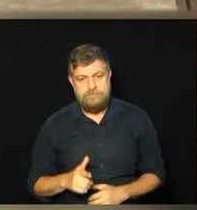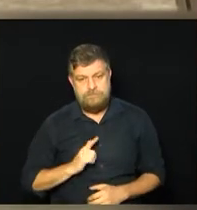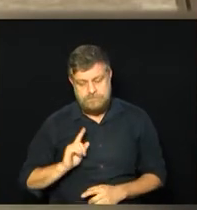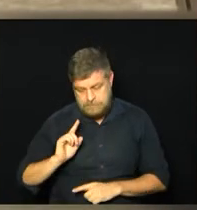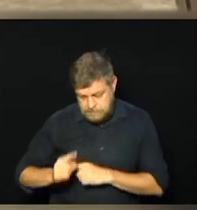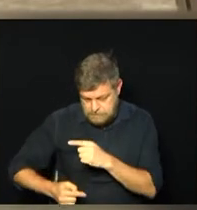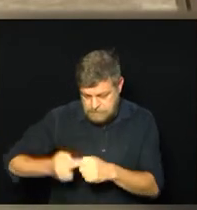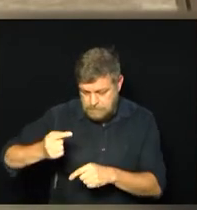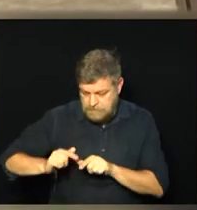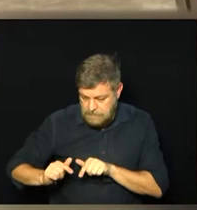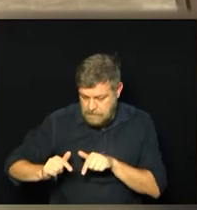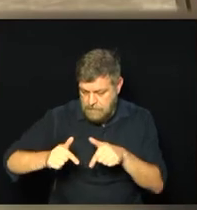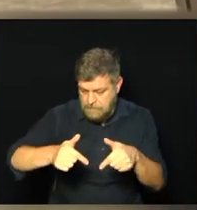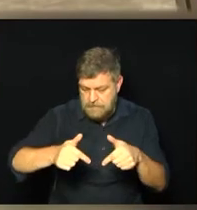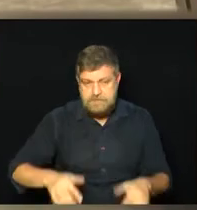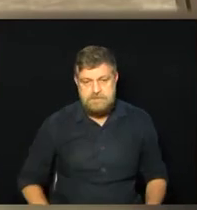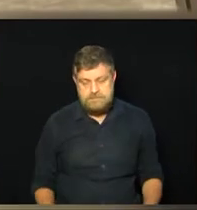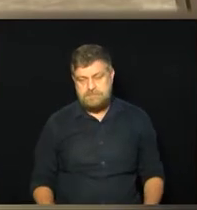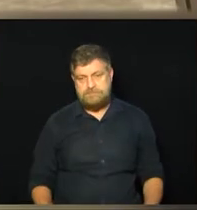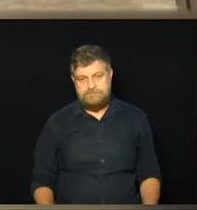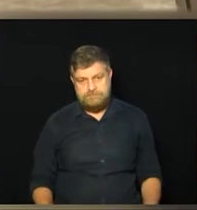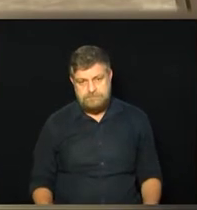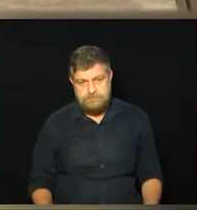realizar ações, né, efetivas.